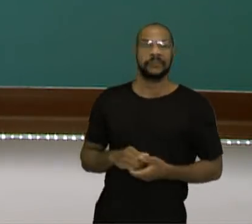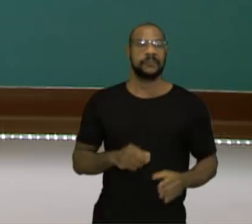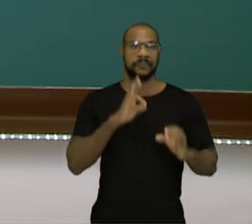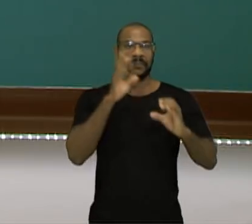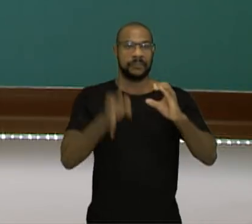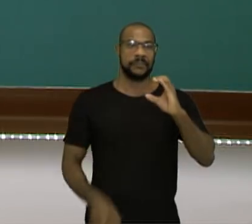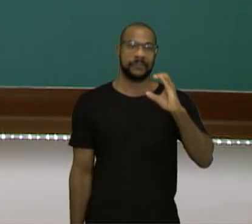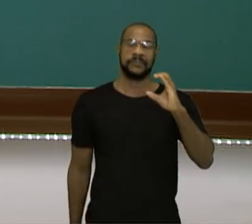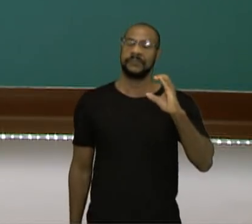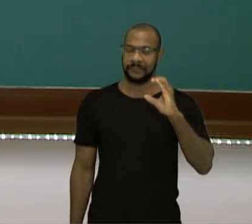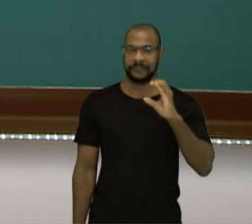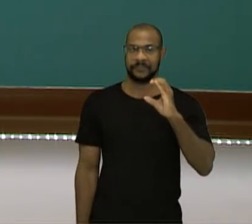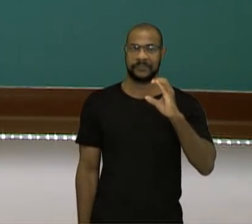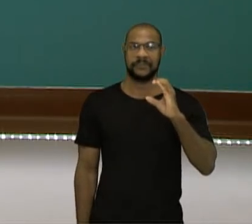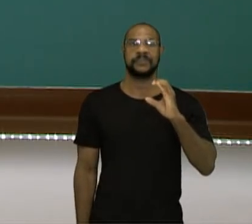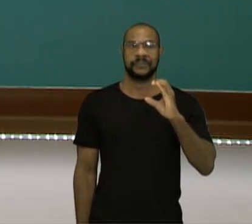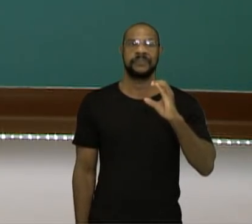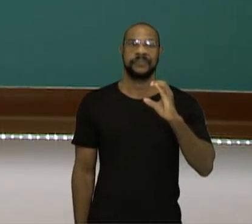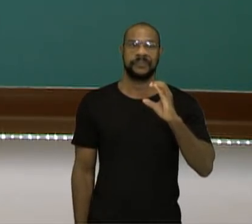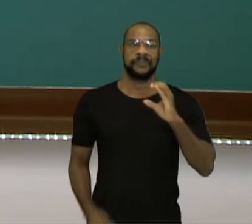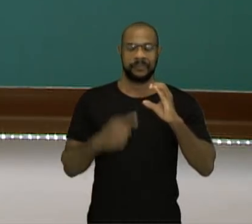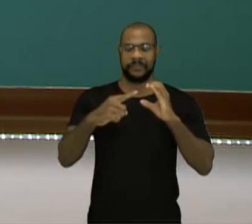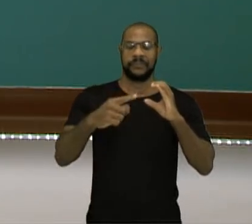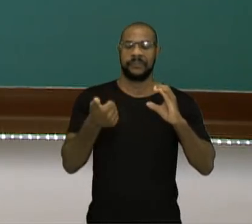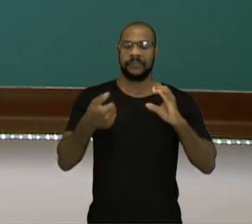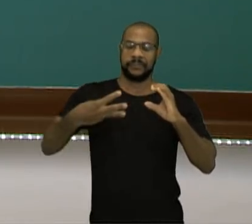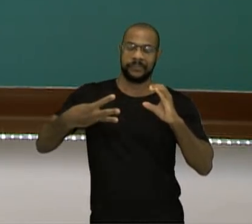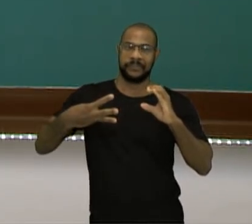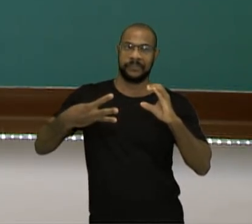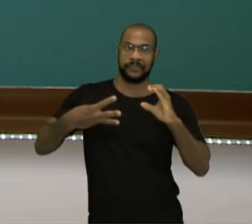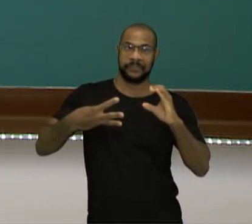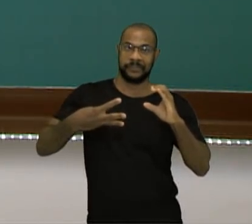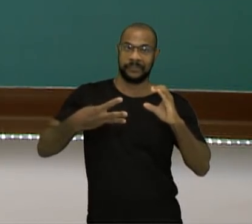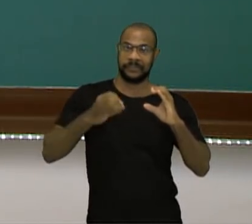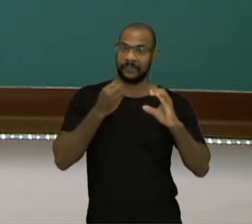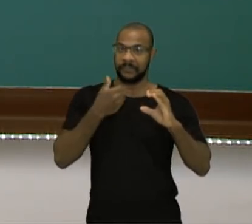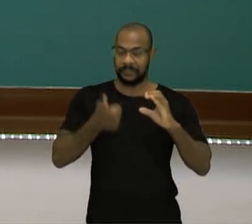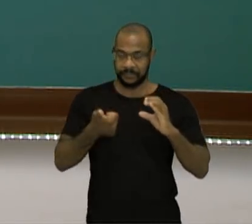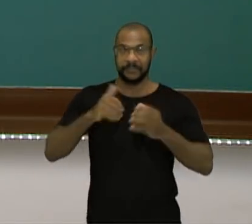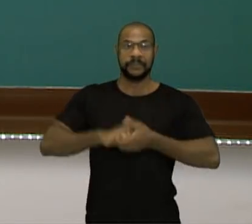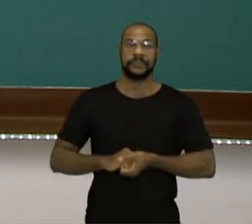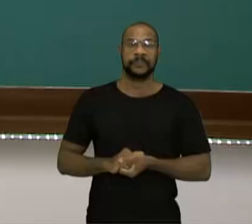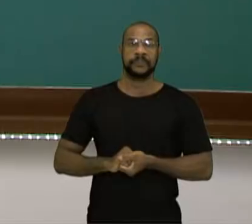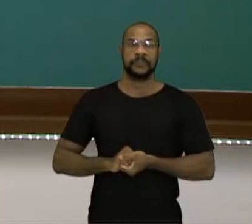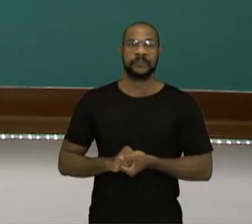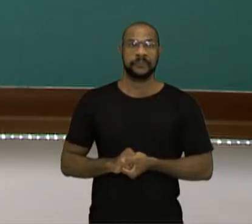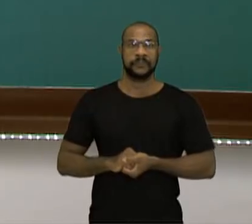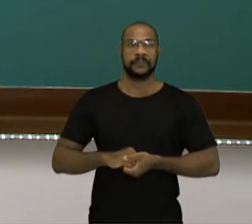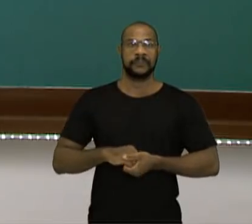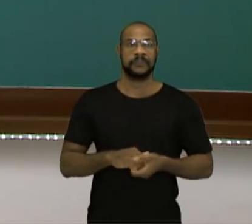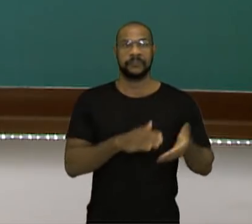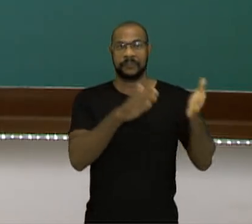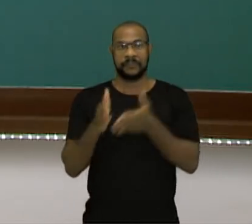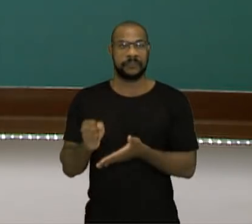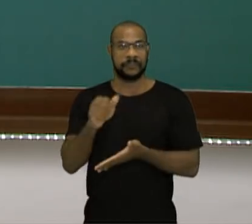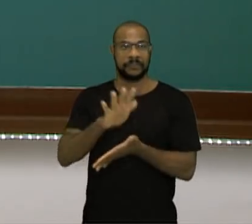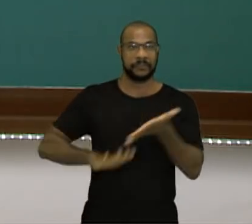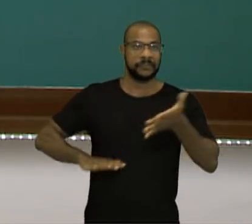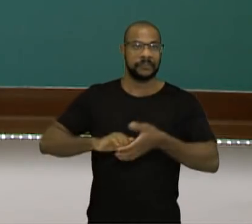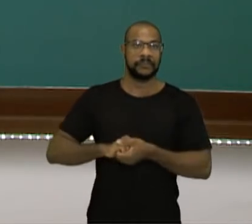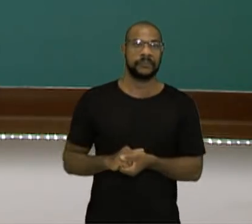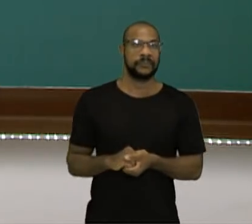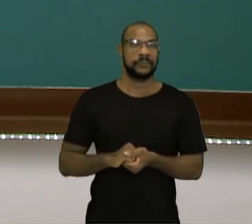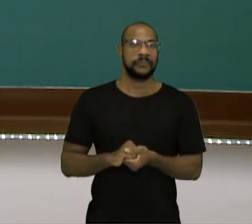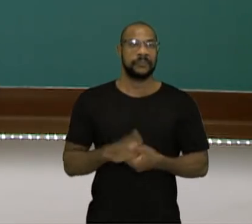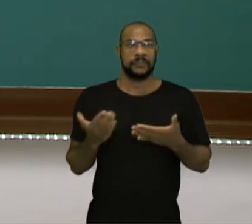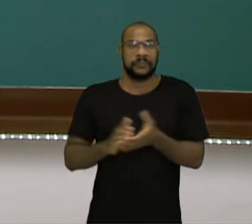C. O saldo de pontos aqui, menos 13. Tudo bem? Vamos para outra atividade.